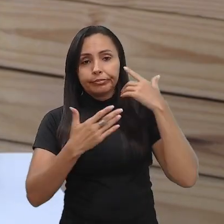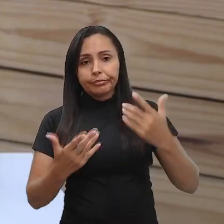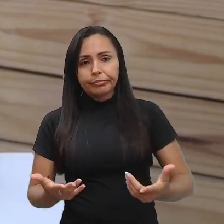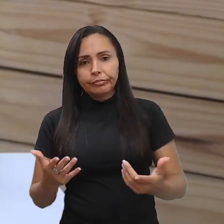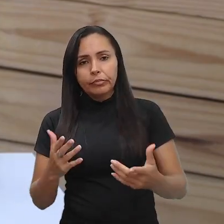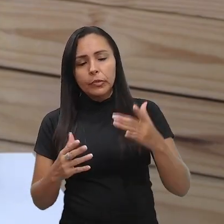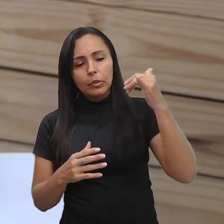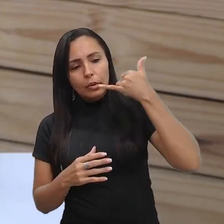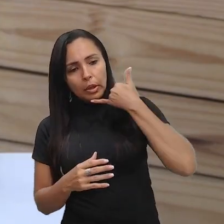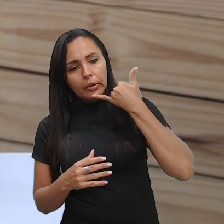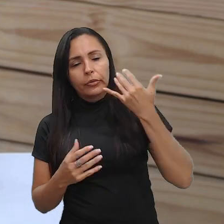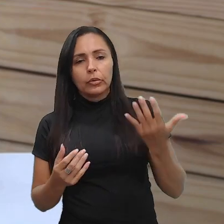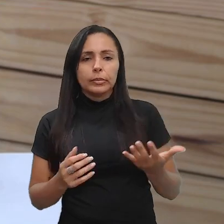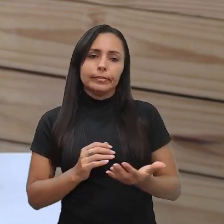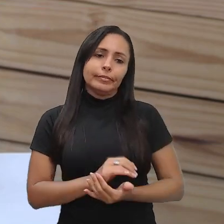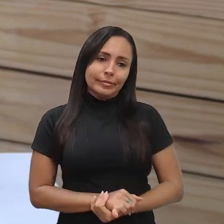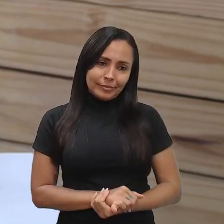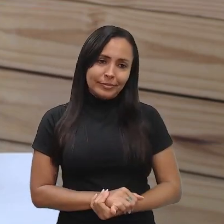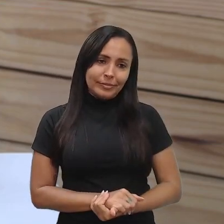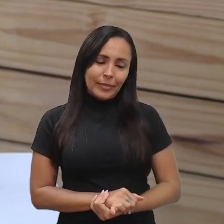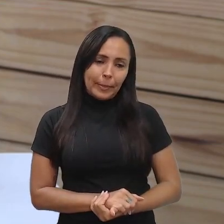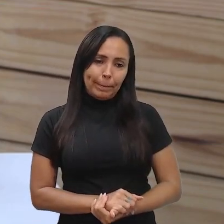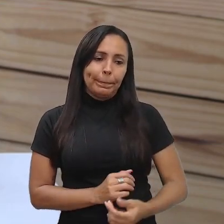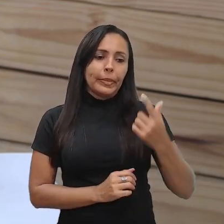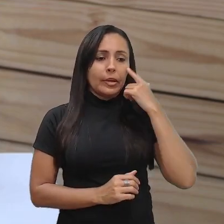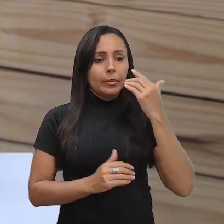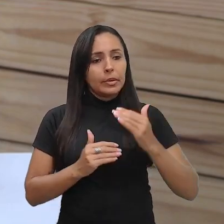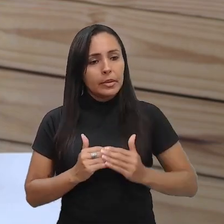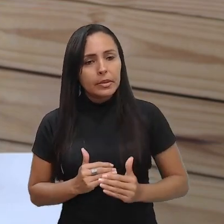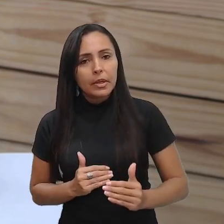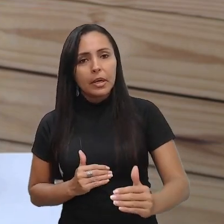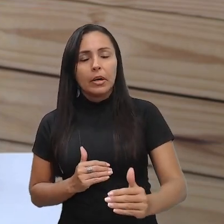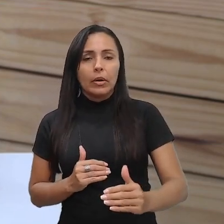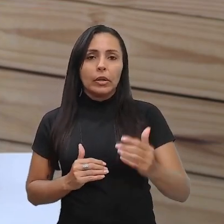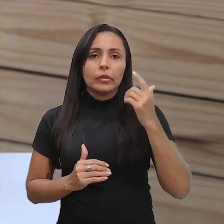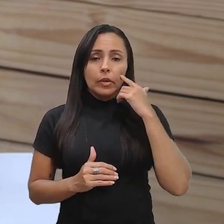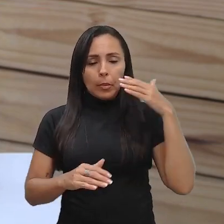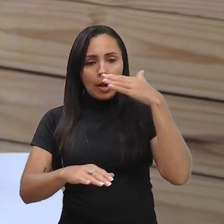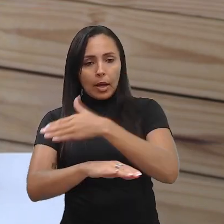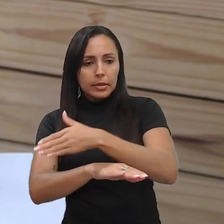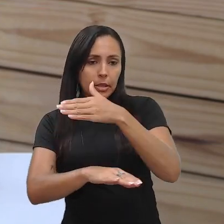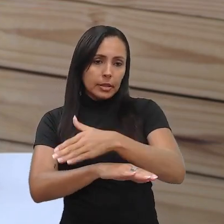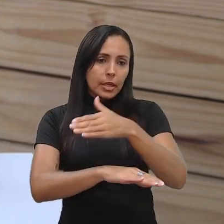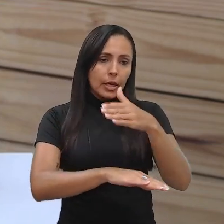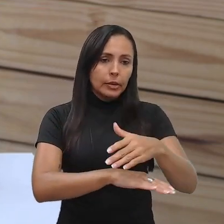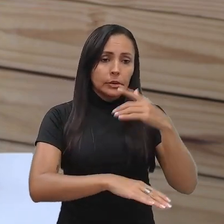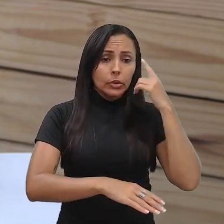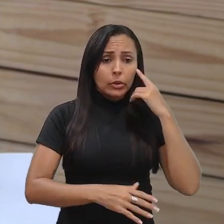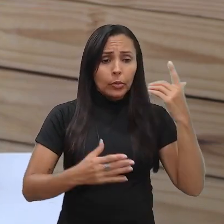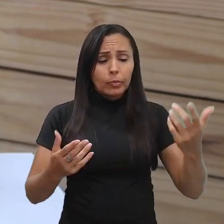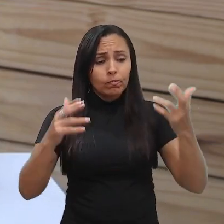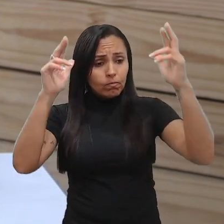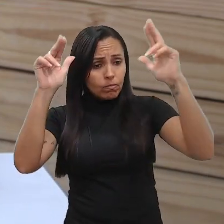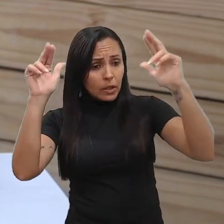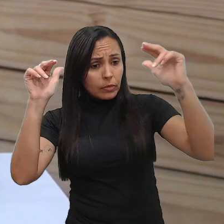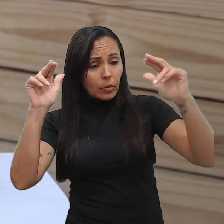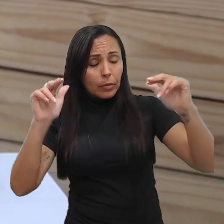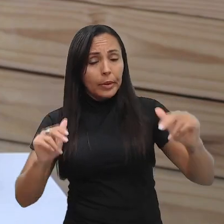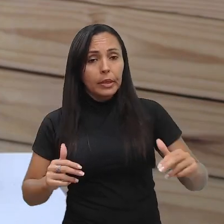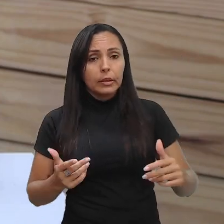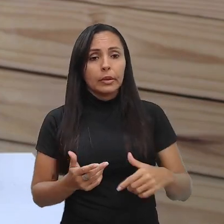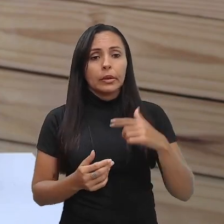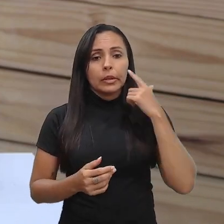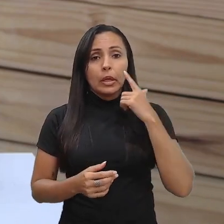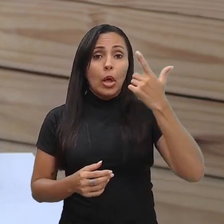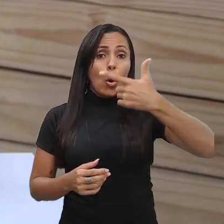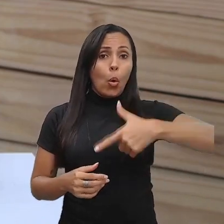conteúdo, certo? Da página inicial, a gente vai acessar as seções de conteúdo. Então, seções de conteúdo é uma